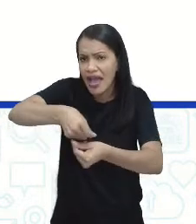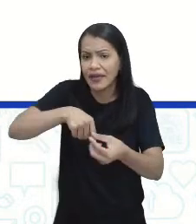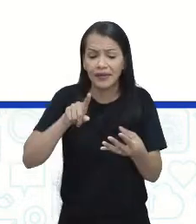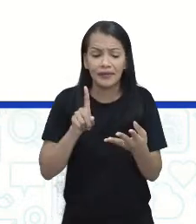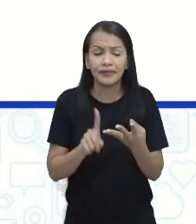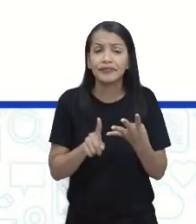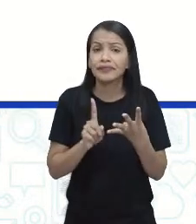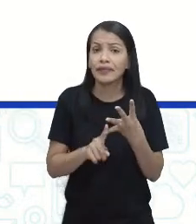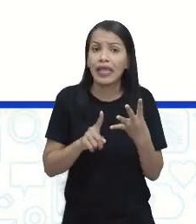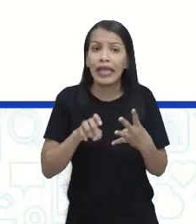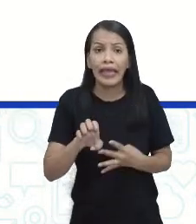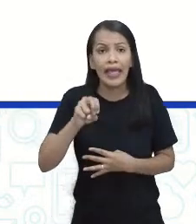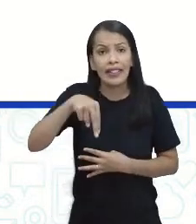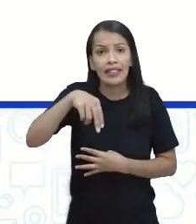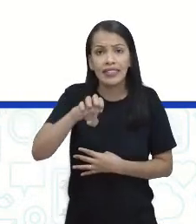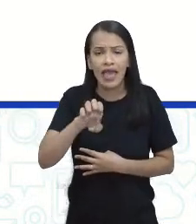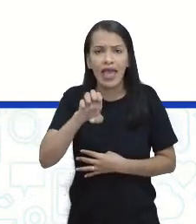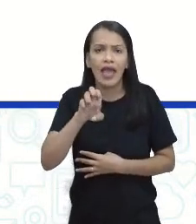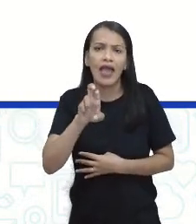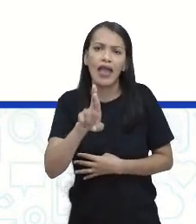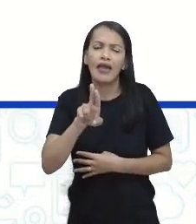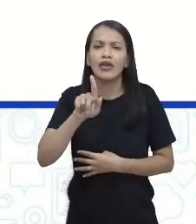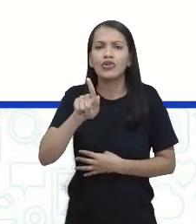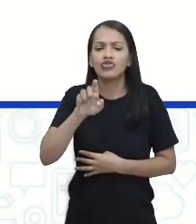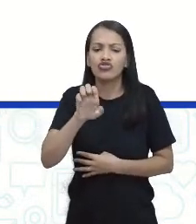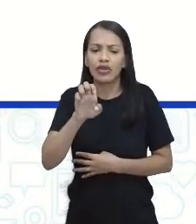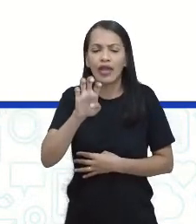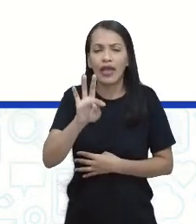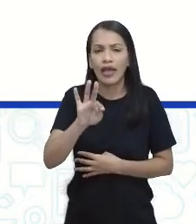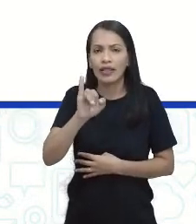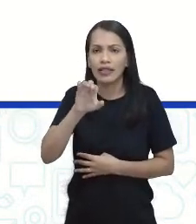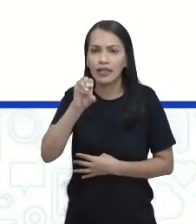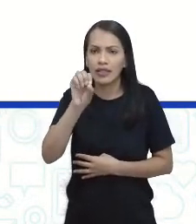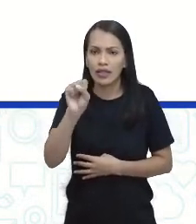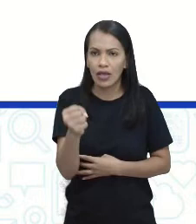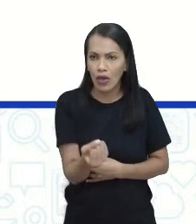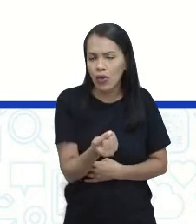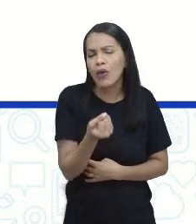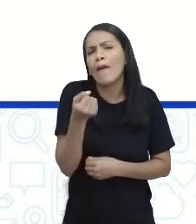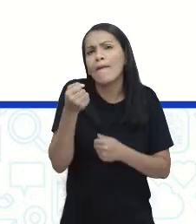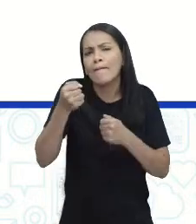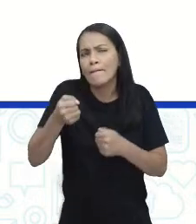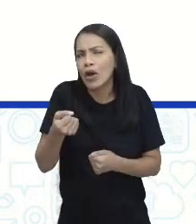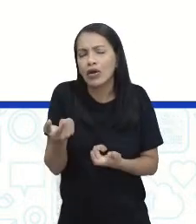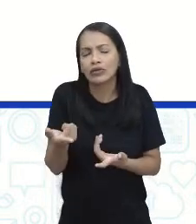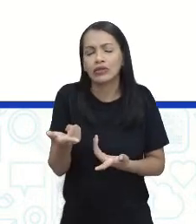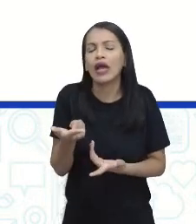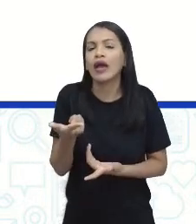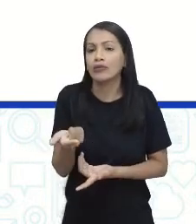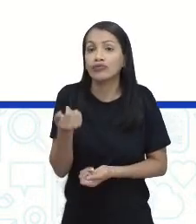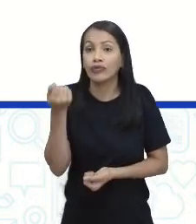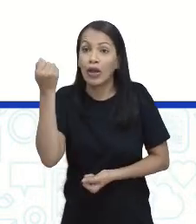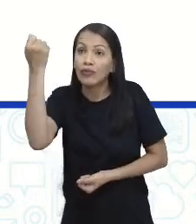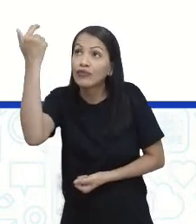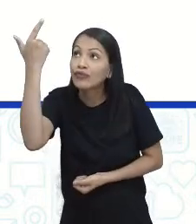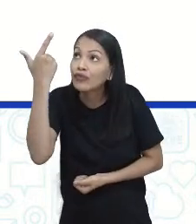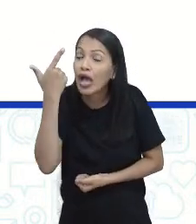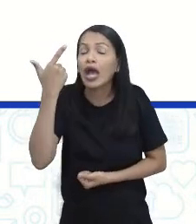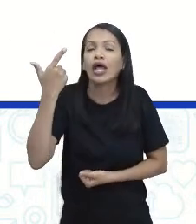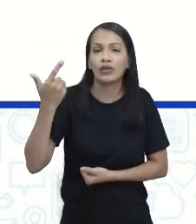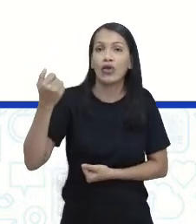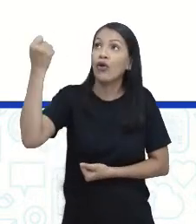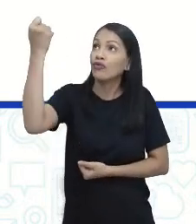são bastante importantes para o desenvolvimento da nossa sociedade, né? Sem a energia que é produzida, é